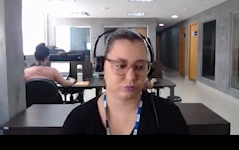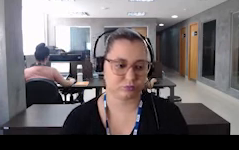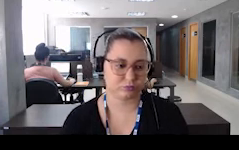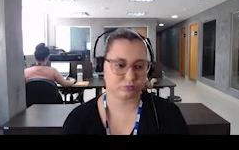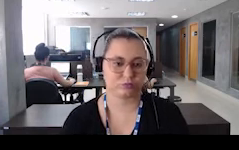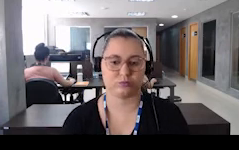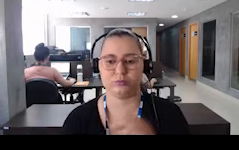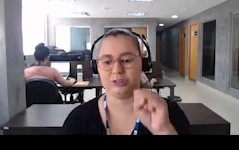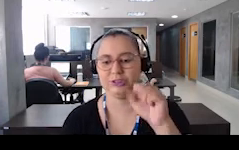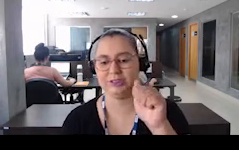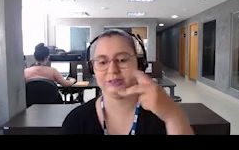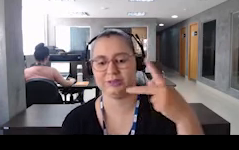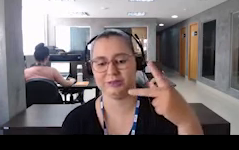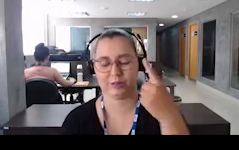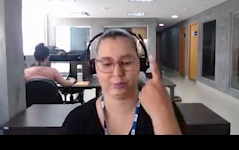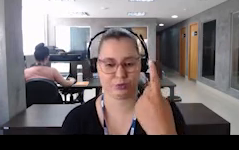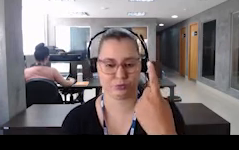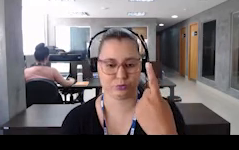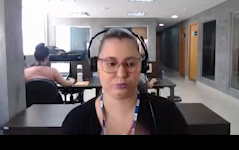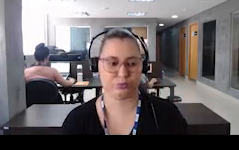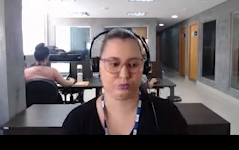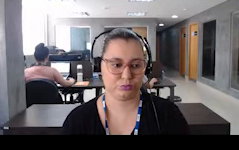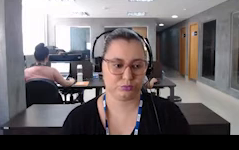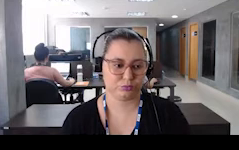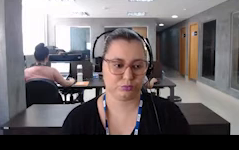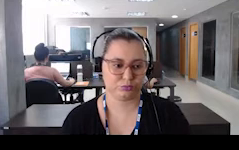a última, né? Da SAP 1, que é o desafio 5.